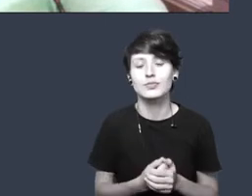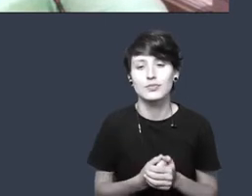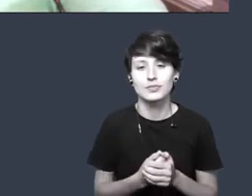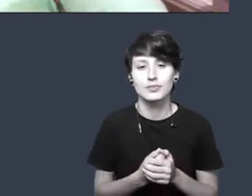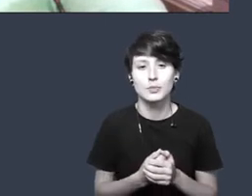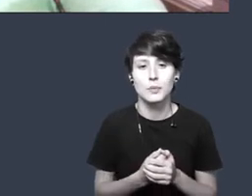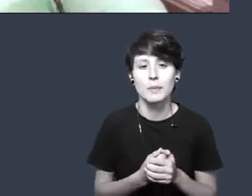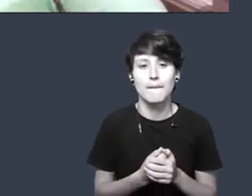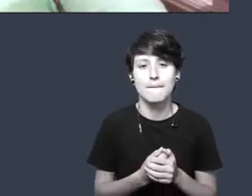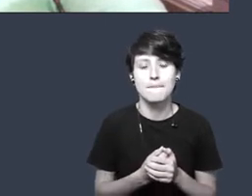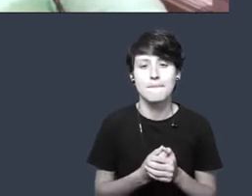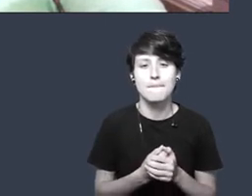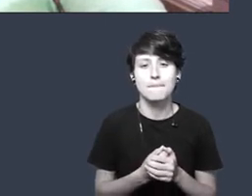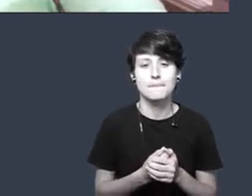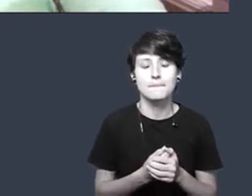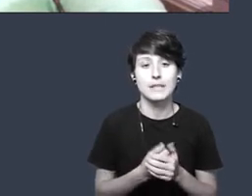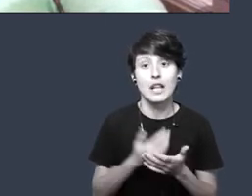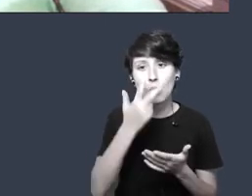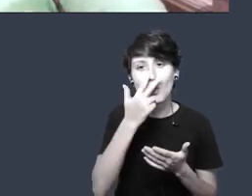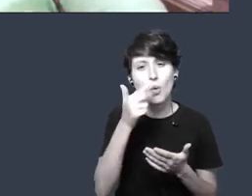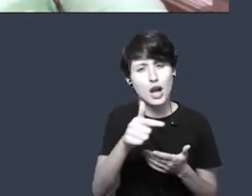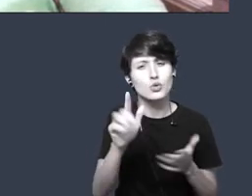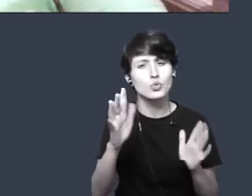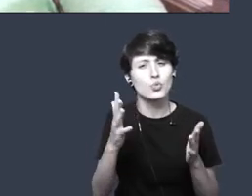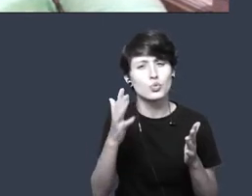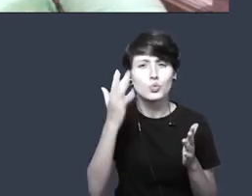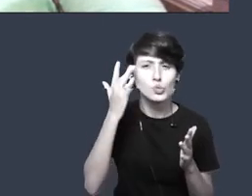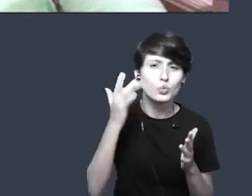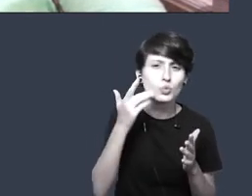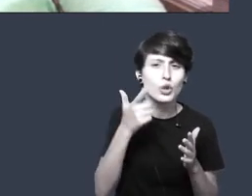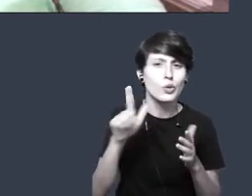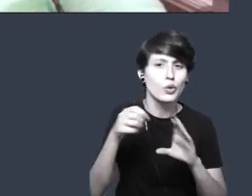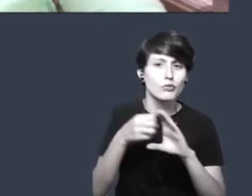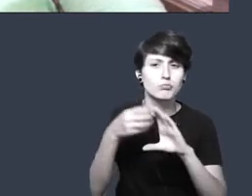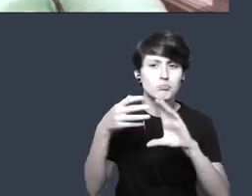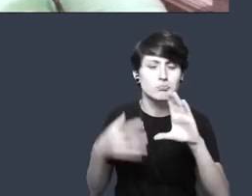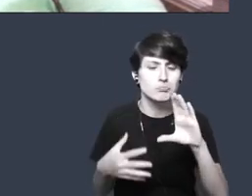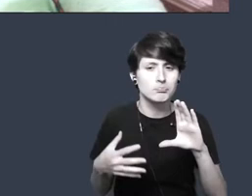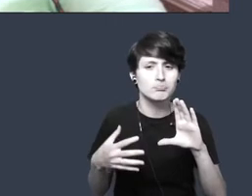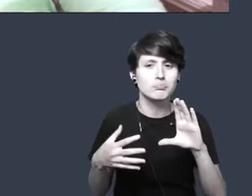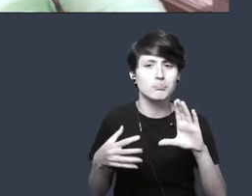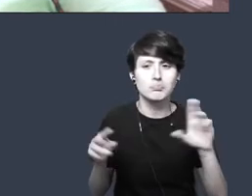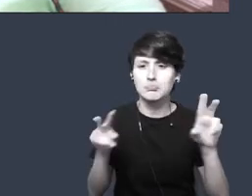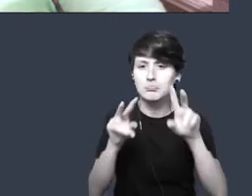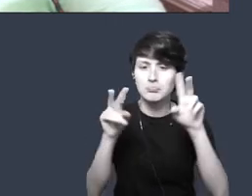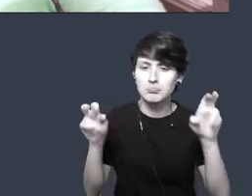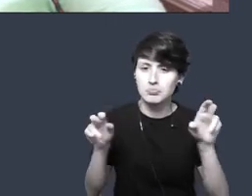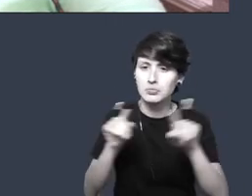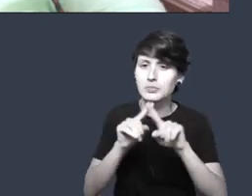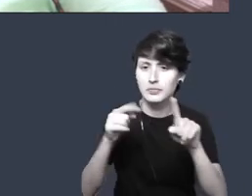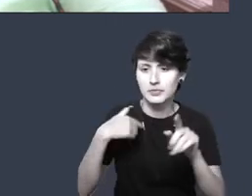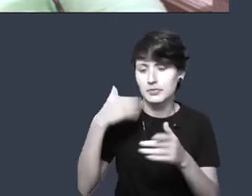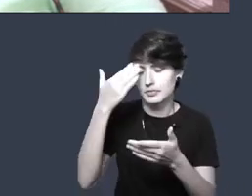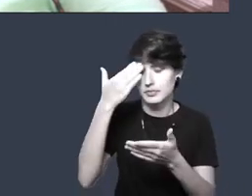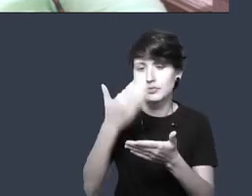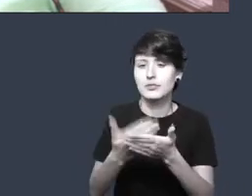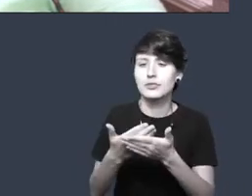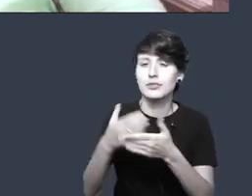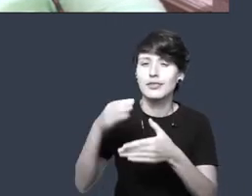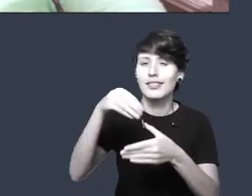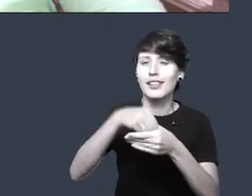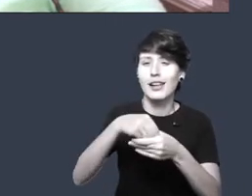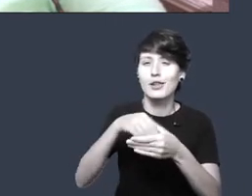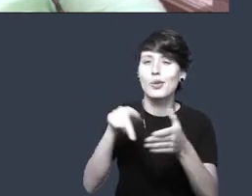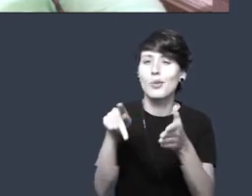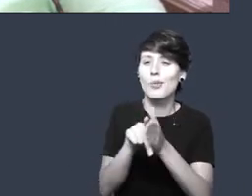Então eu acho que é isso, né, Nina? Não sei se você tem algum outro ponto para botar sobre isso, mas acho que é algo que vai entrar até no próprio currículo.